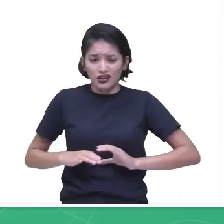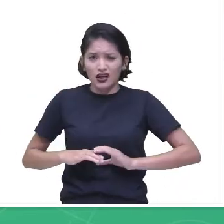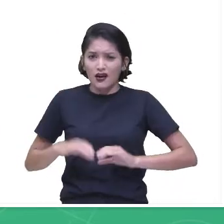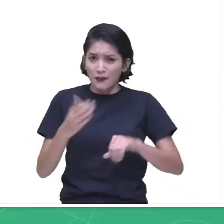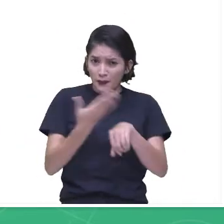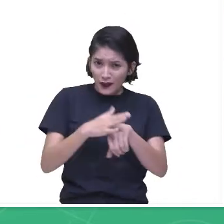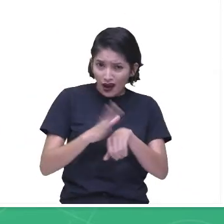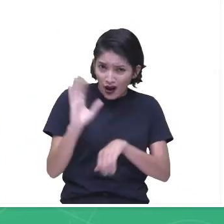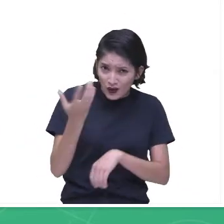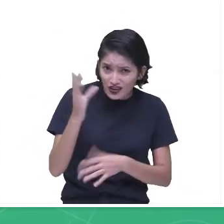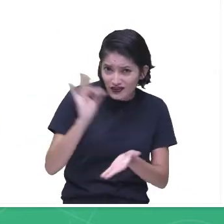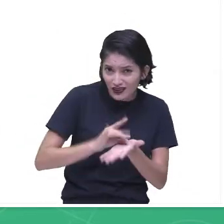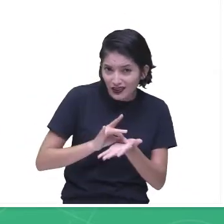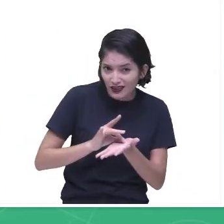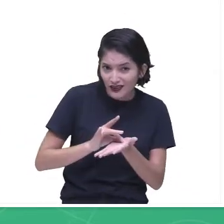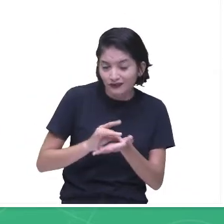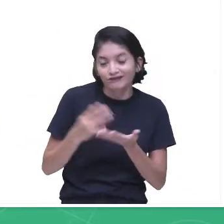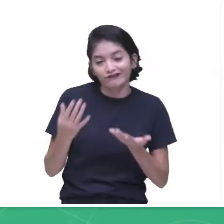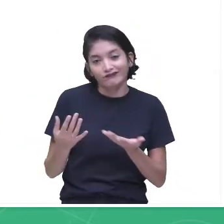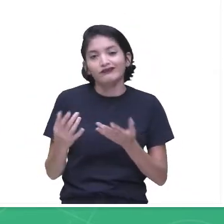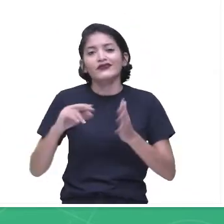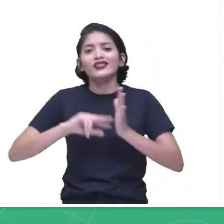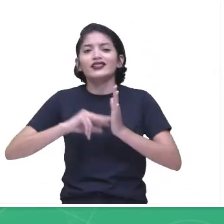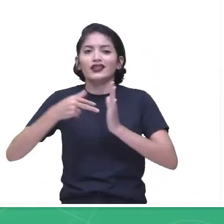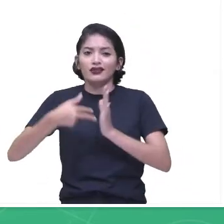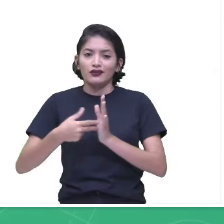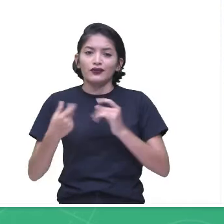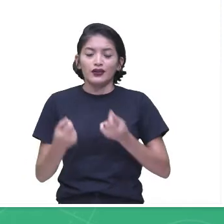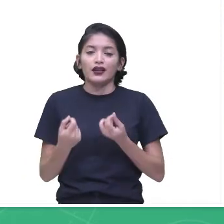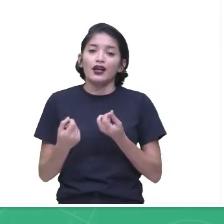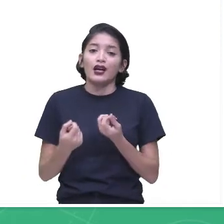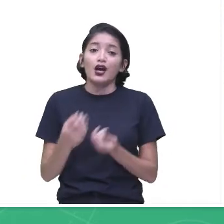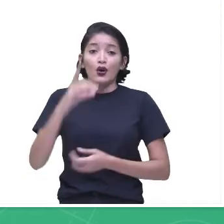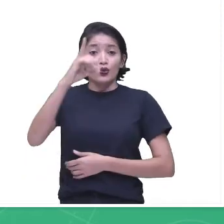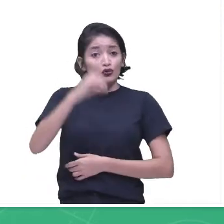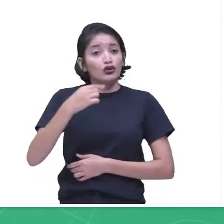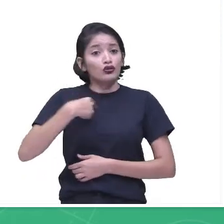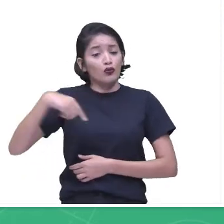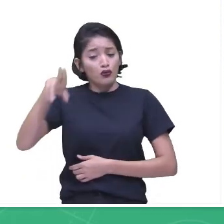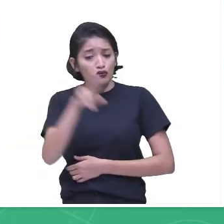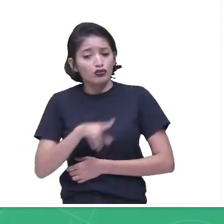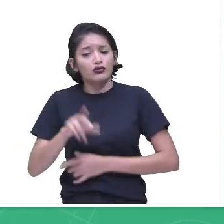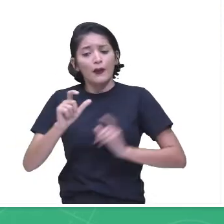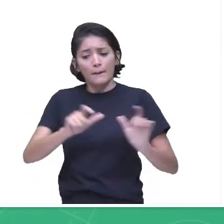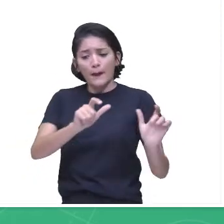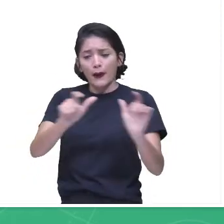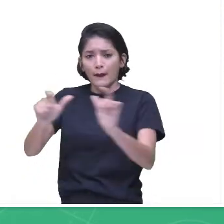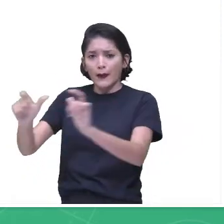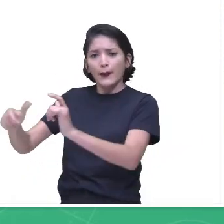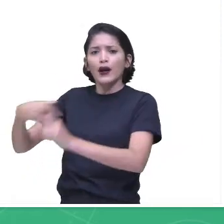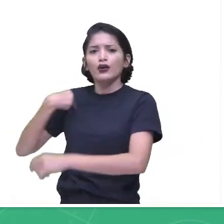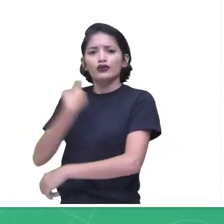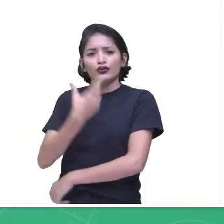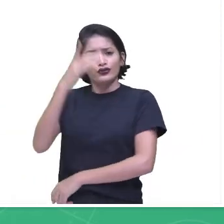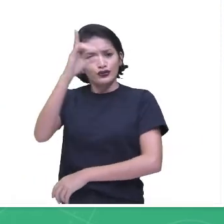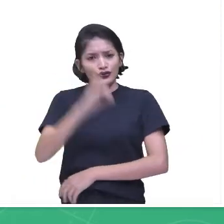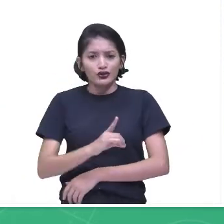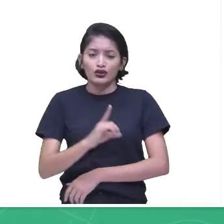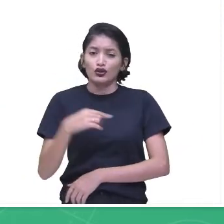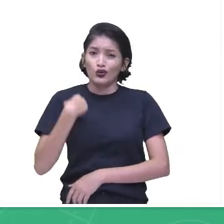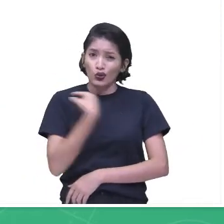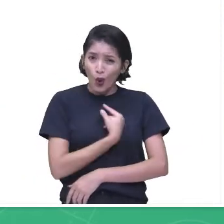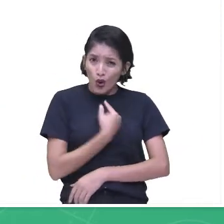ocorre? Em outras palavras, sobre o benefício do uso do espaço entre os nossos direitos, somos